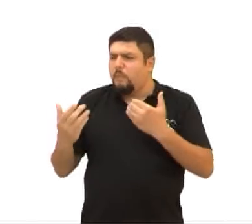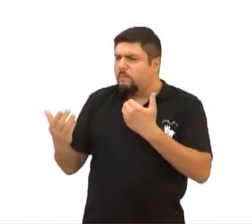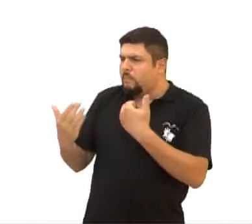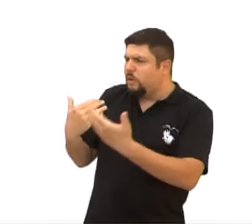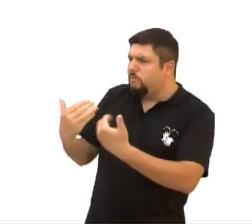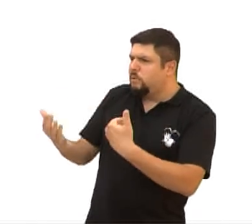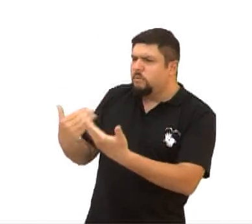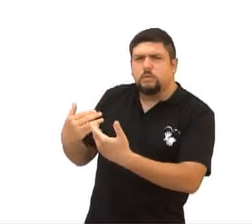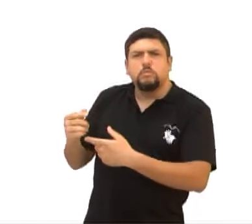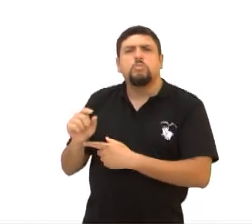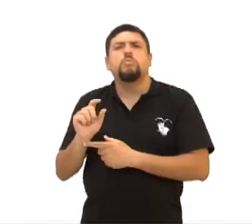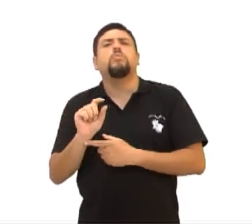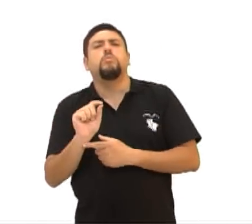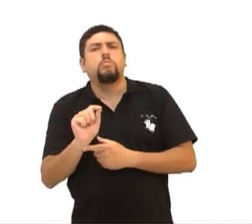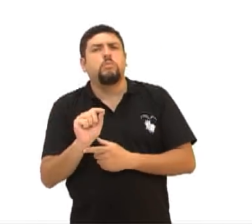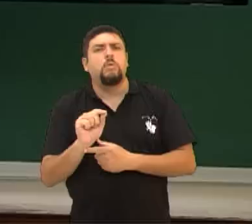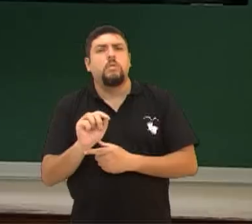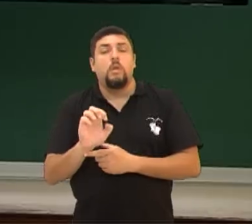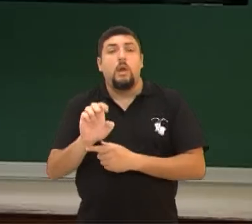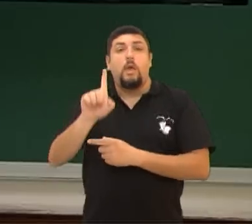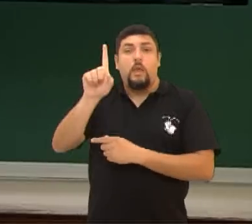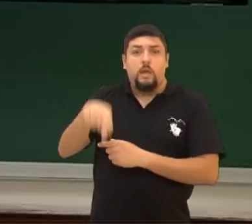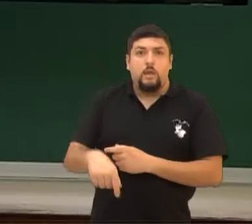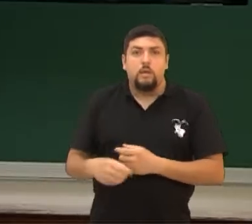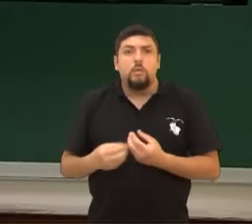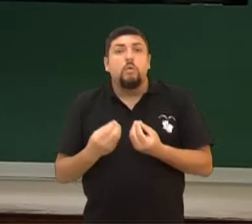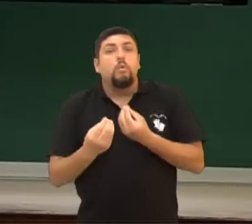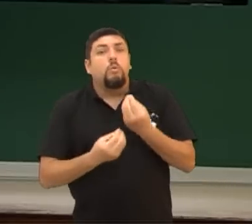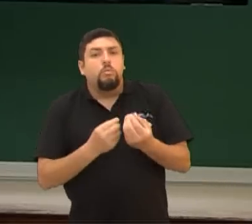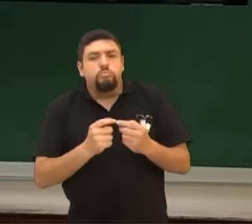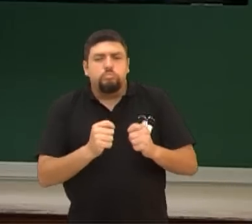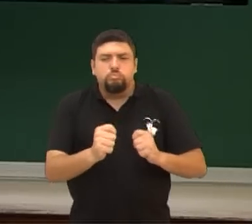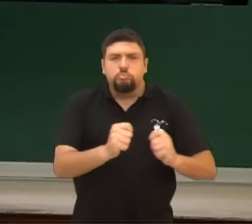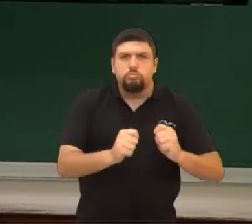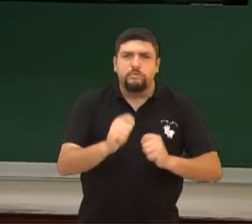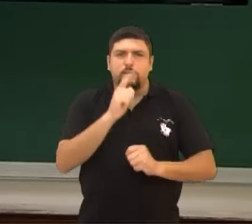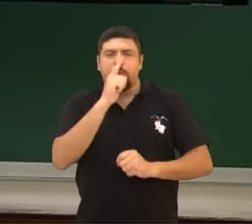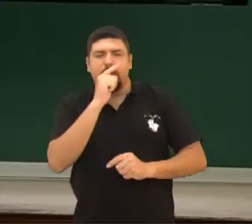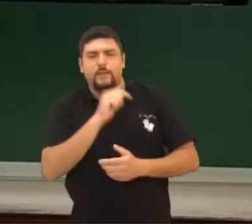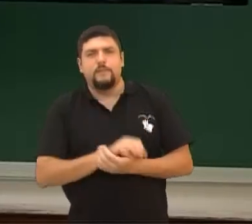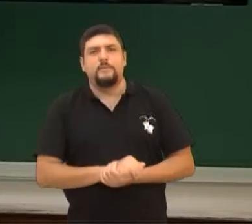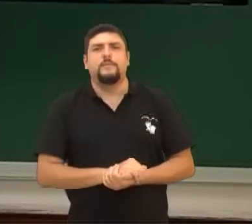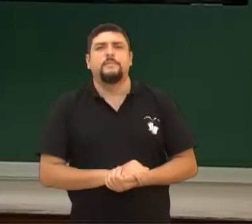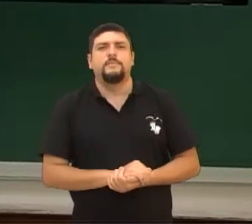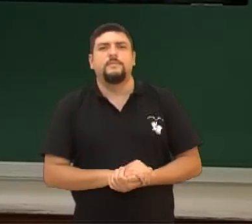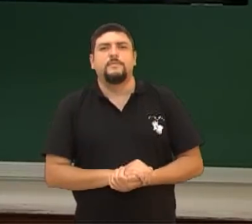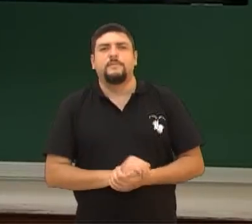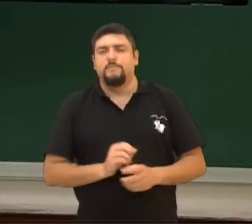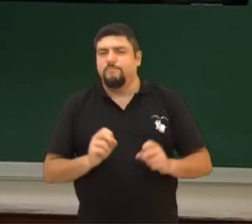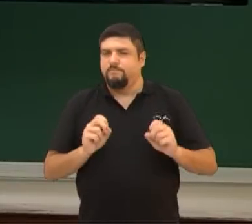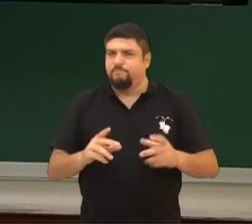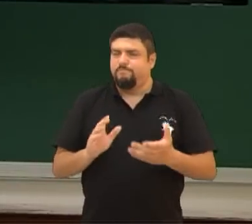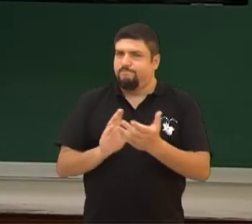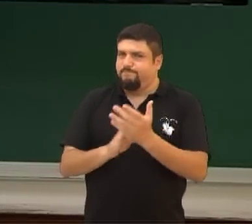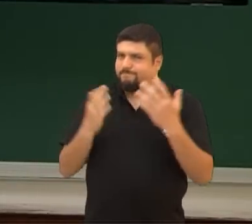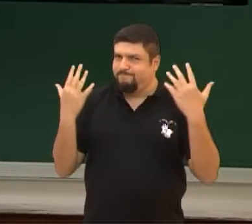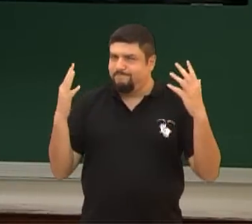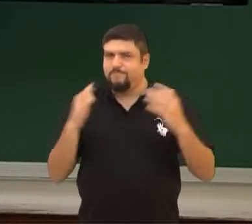O assunto é sobre a economia da água. Acertou? Eu sabia que você